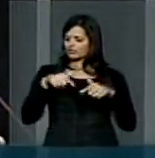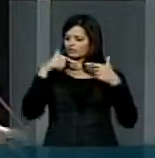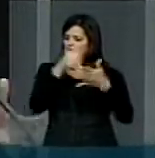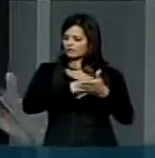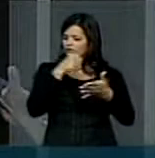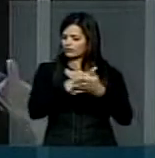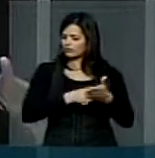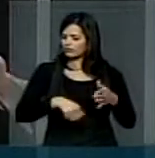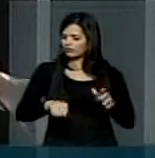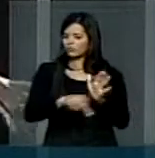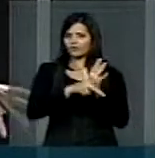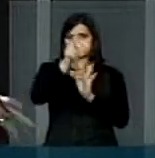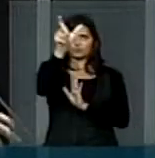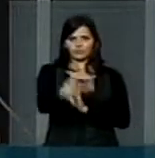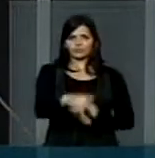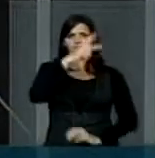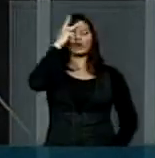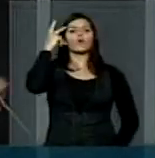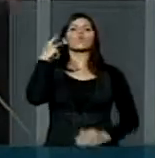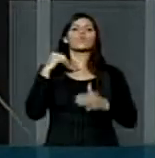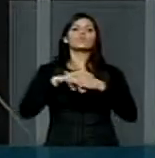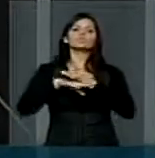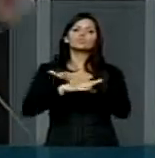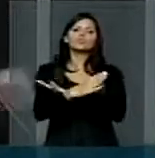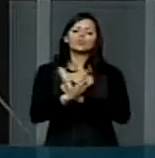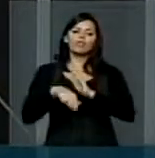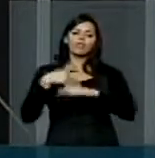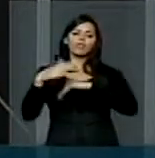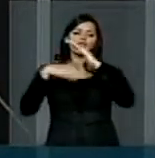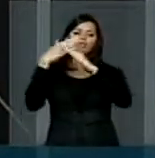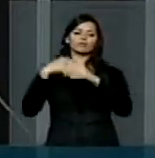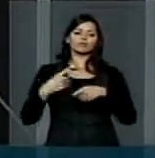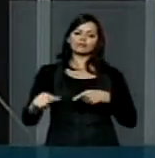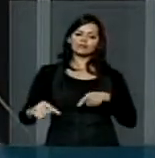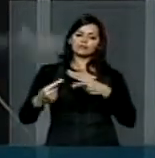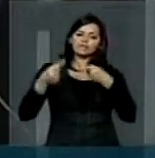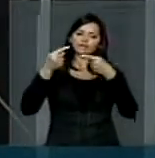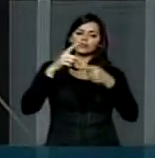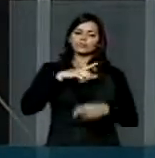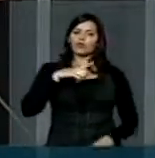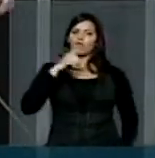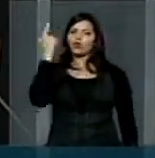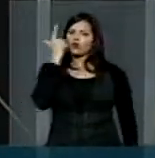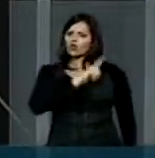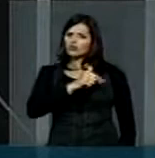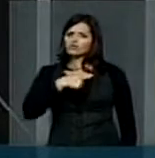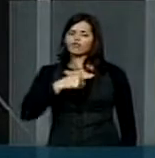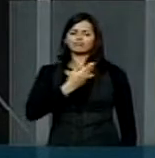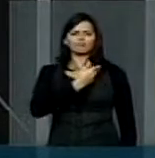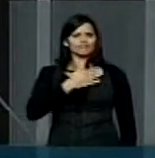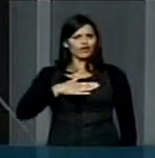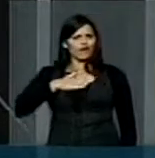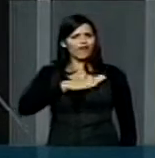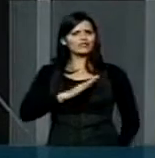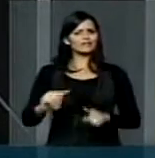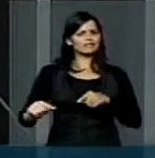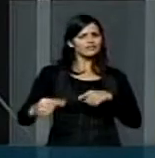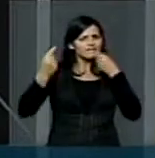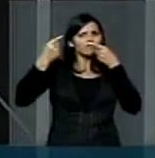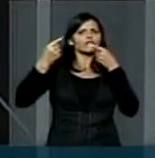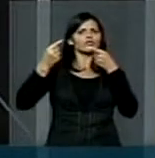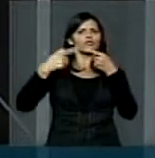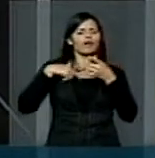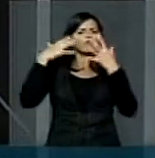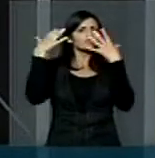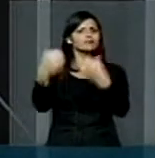guerreiro, é um homem que costuma crescer diante dos desafios, que gosta de desafios, e aí está um bom